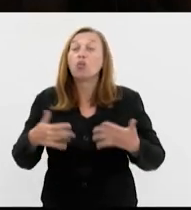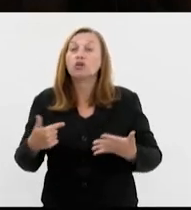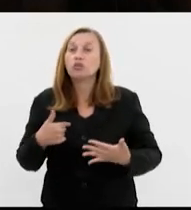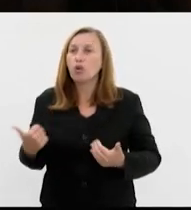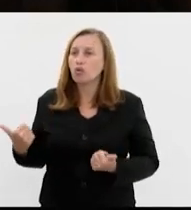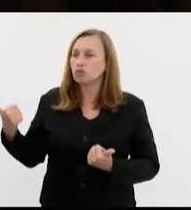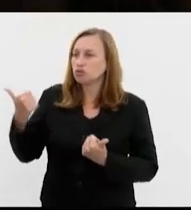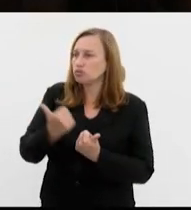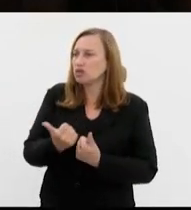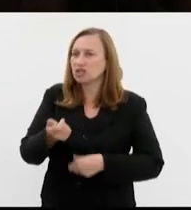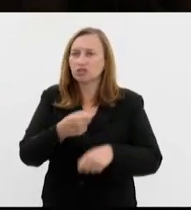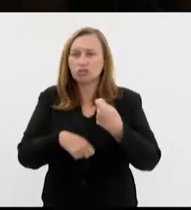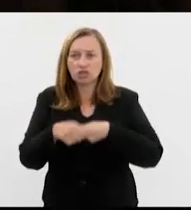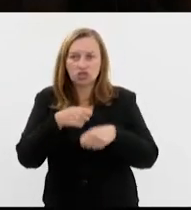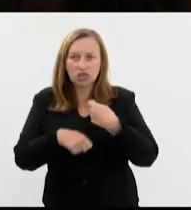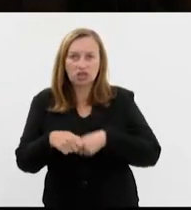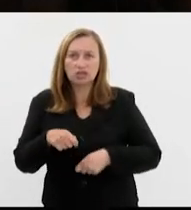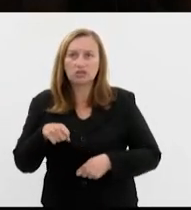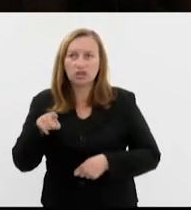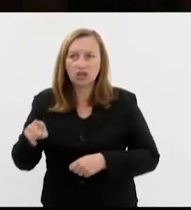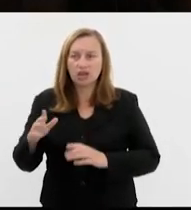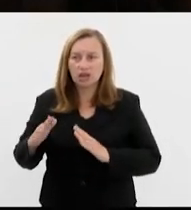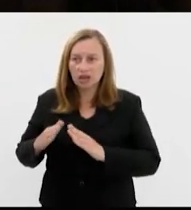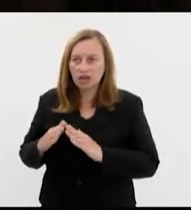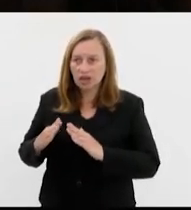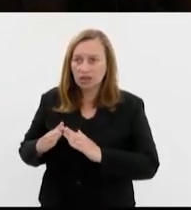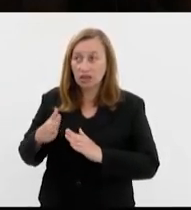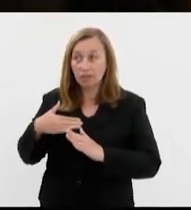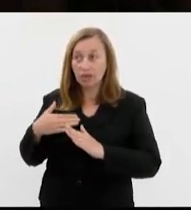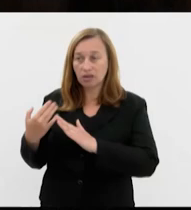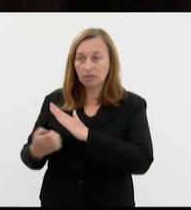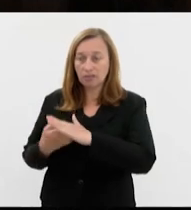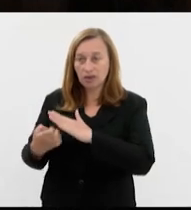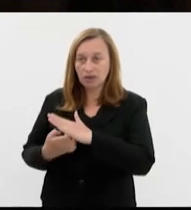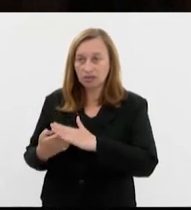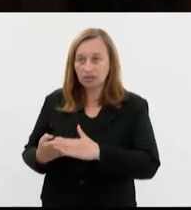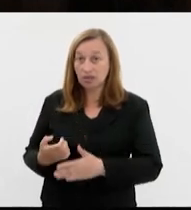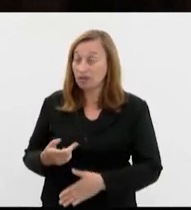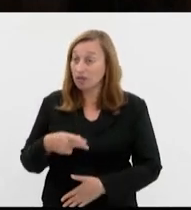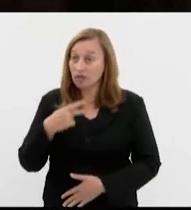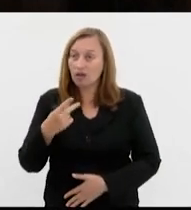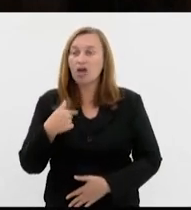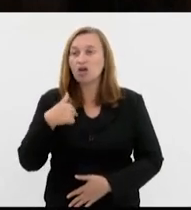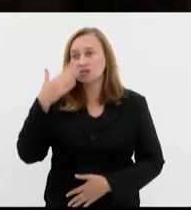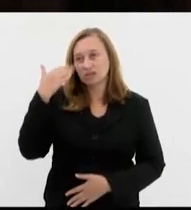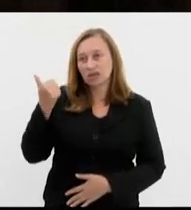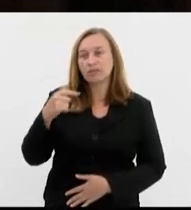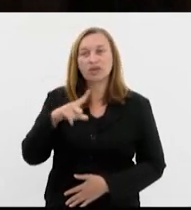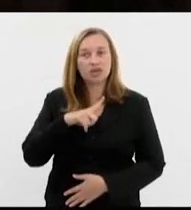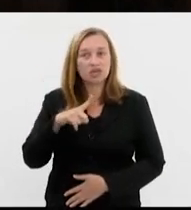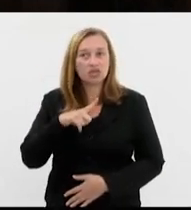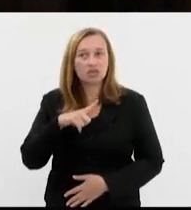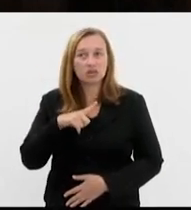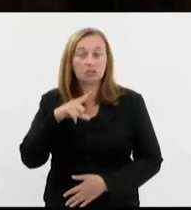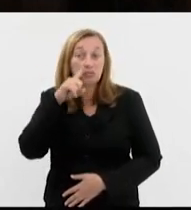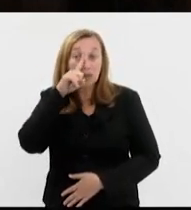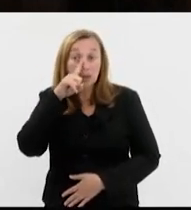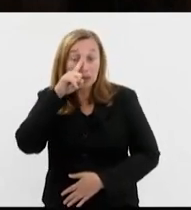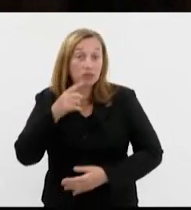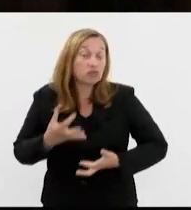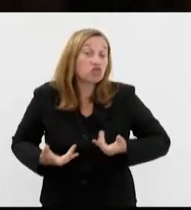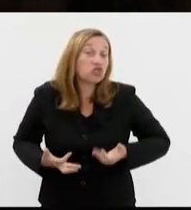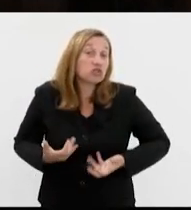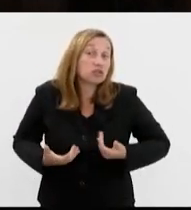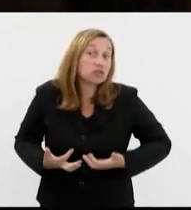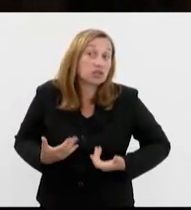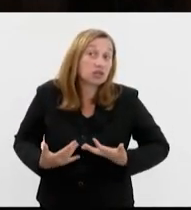a administração daquele condomínio por meio da minha empresa, ele diz, eu sabia que tinha risco de incêndio. Eu presidi